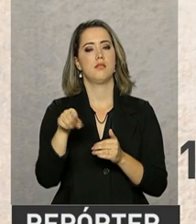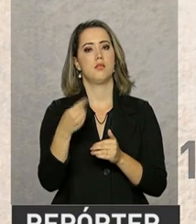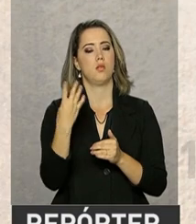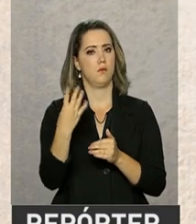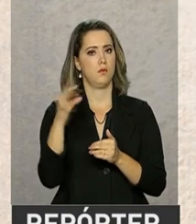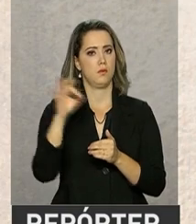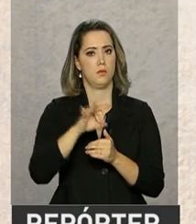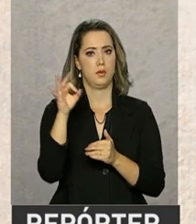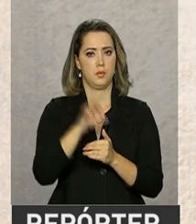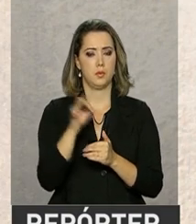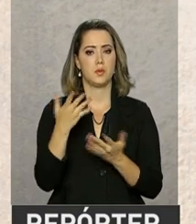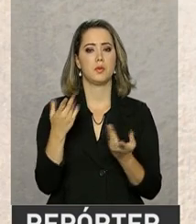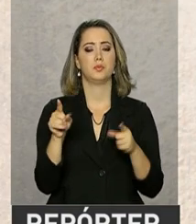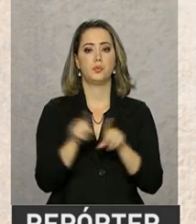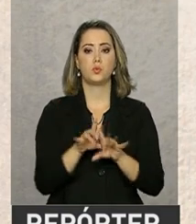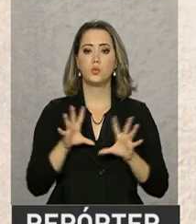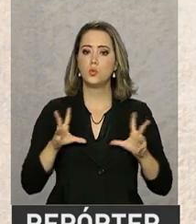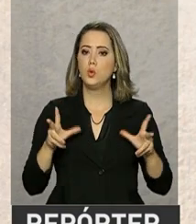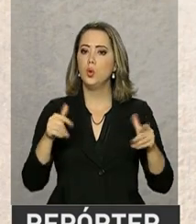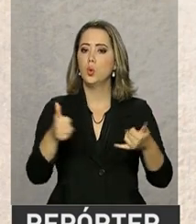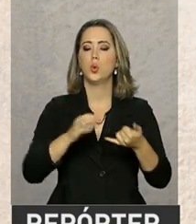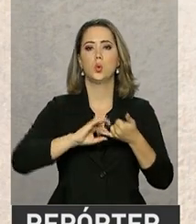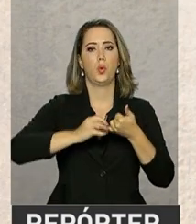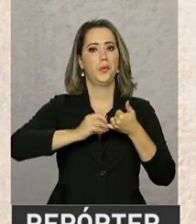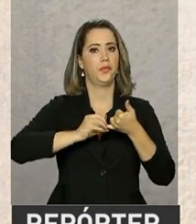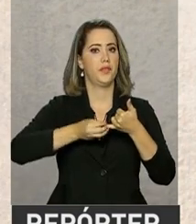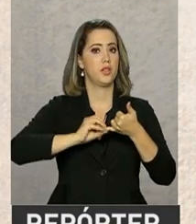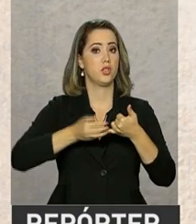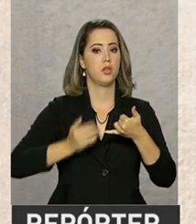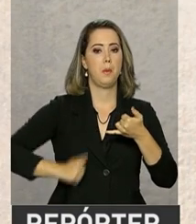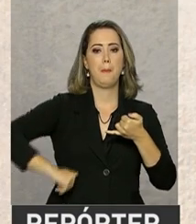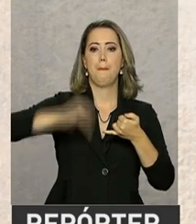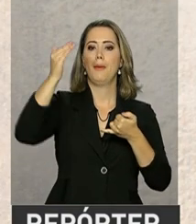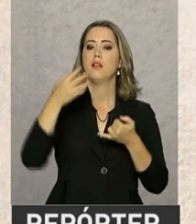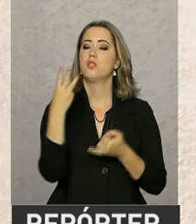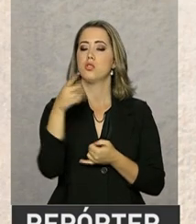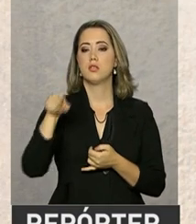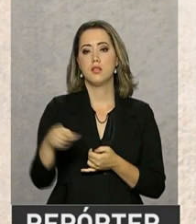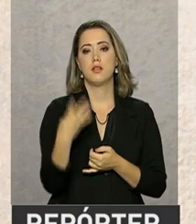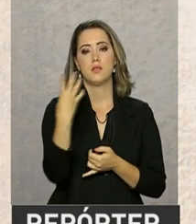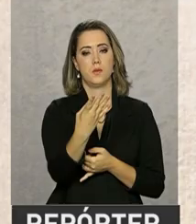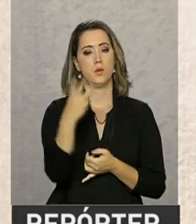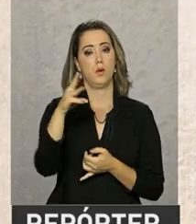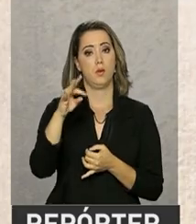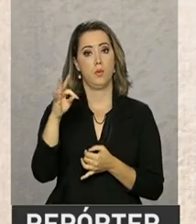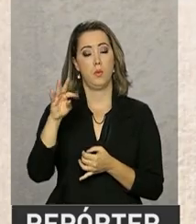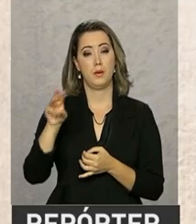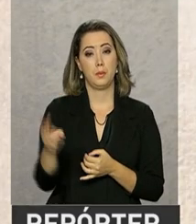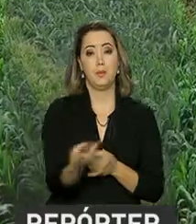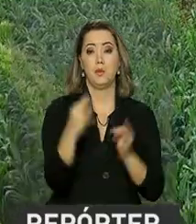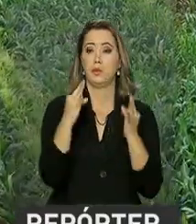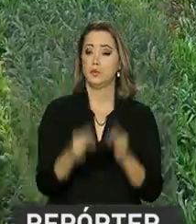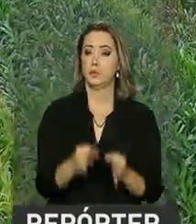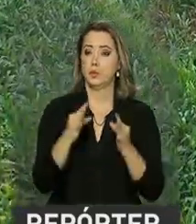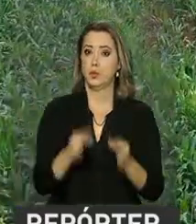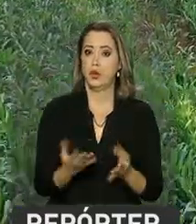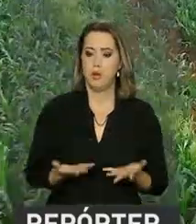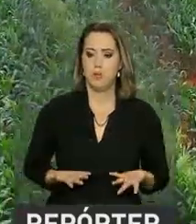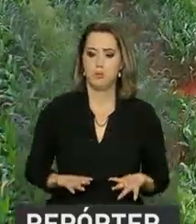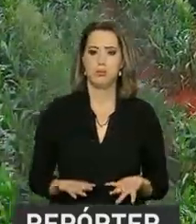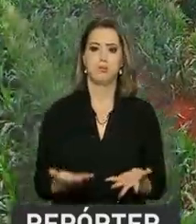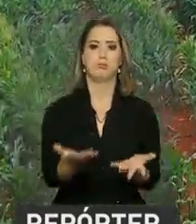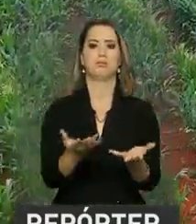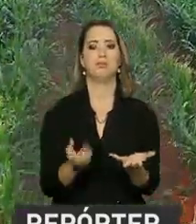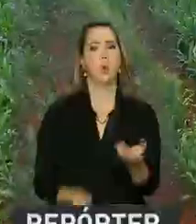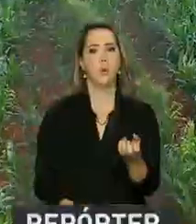toneladas a produção total do feijão deve alcançar 3,4 milhões de toneladas ao final da safra o aumento na produção